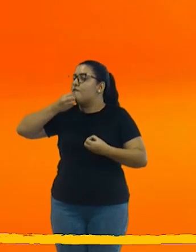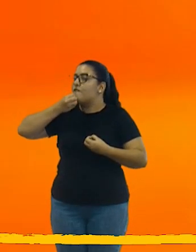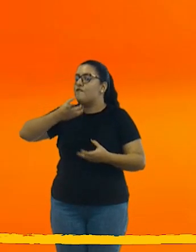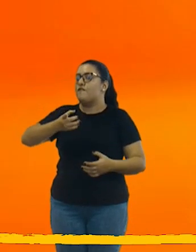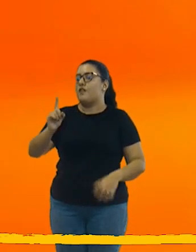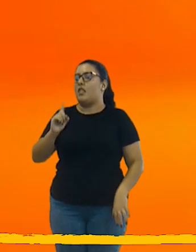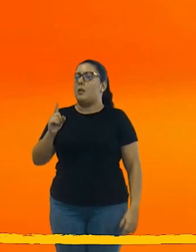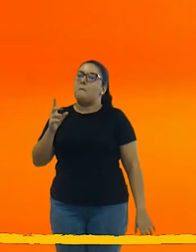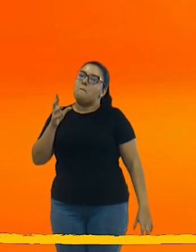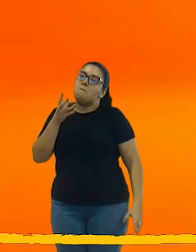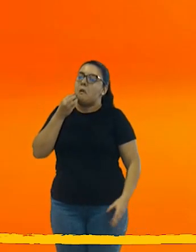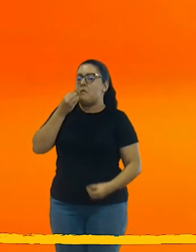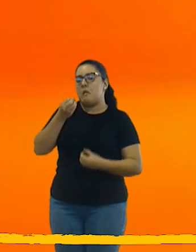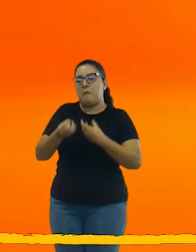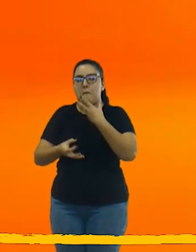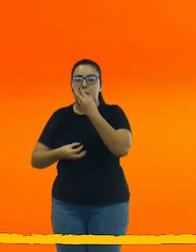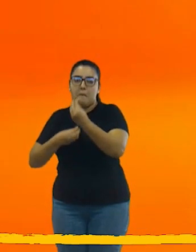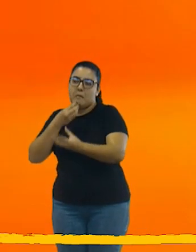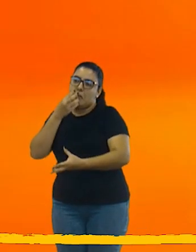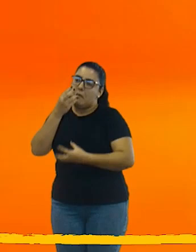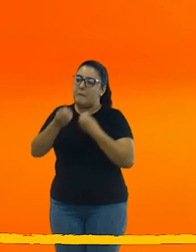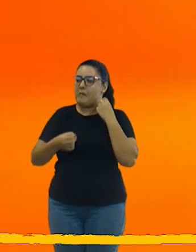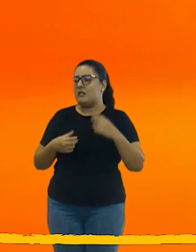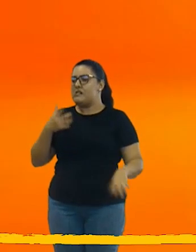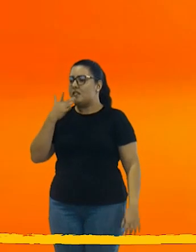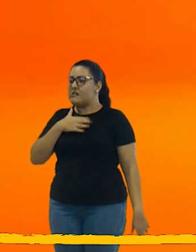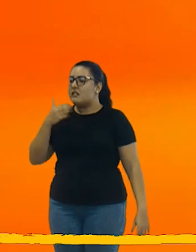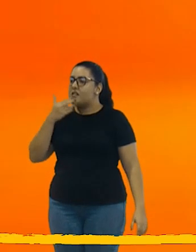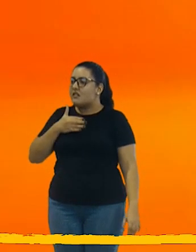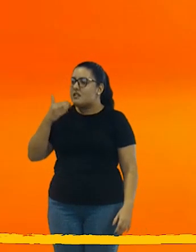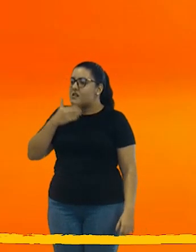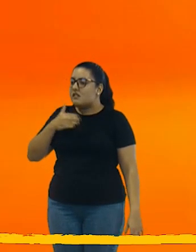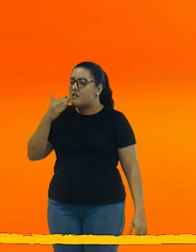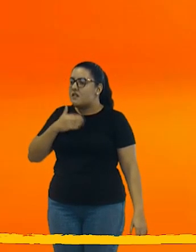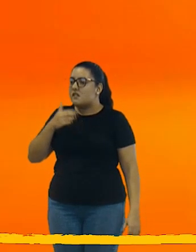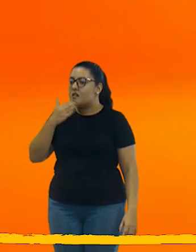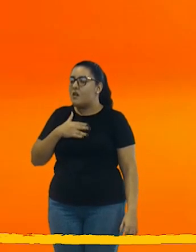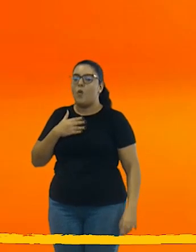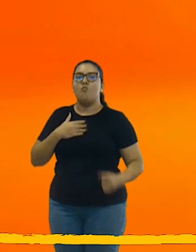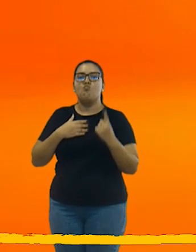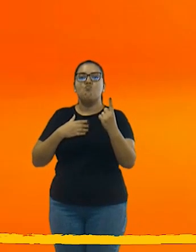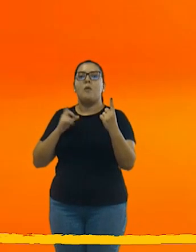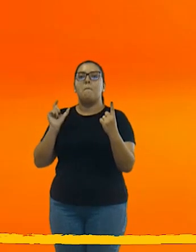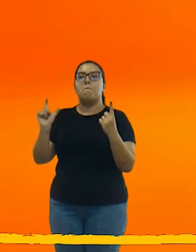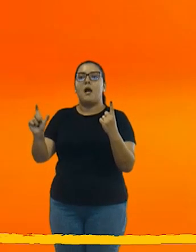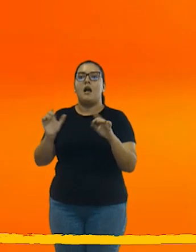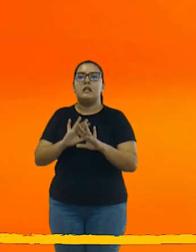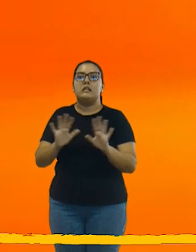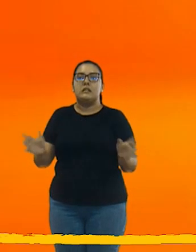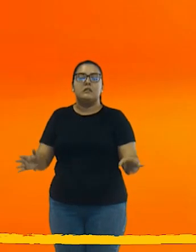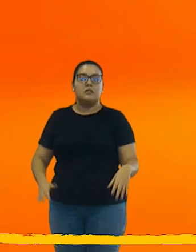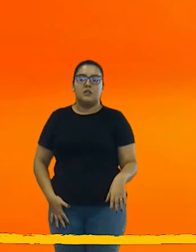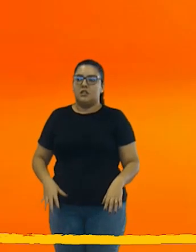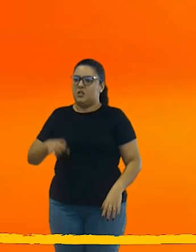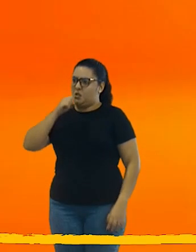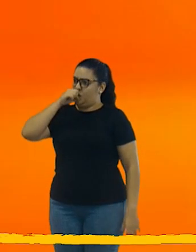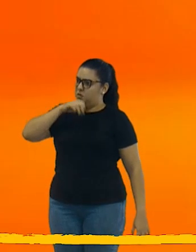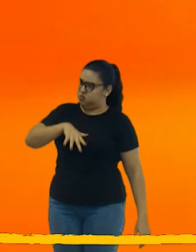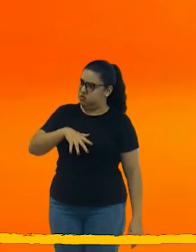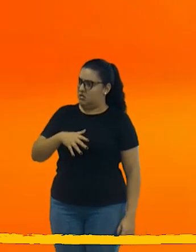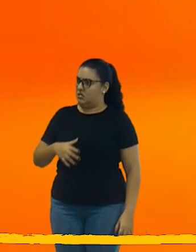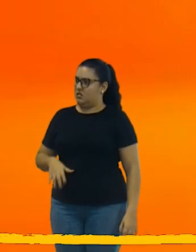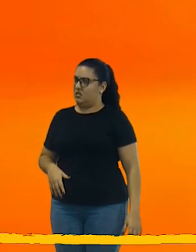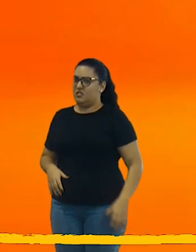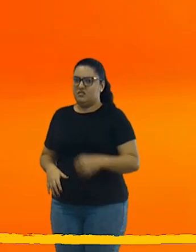ele budeja, ele rumina, o seu discurso é monossilábico, é gutural. Vai, mulher, vem,